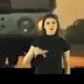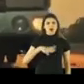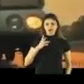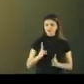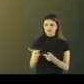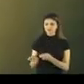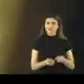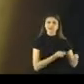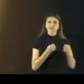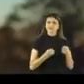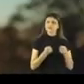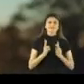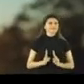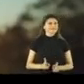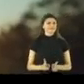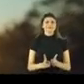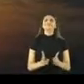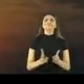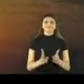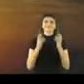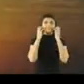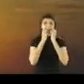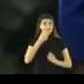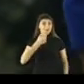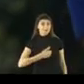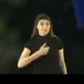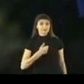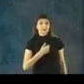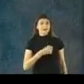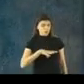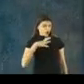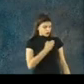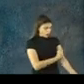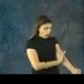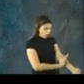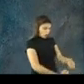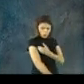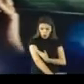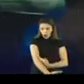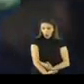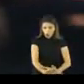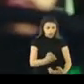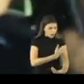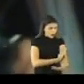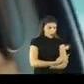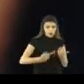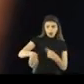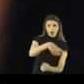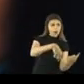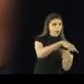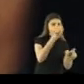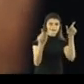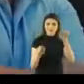constante. Somos e seremos sempre. Porque a mesma coragem que correu no sangue de Dom Pedro corre ainda hoje em